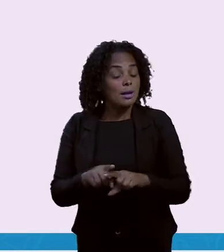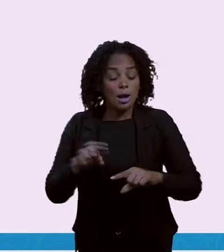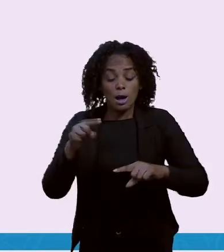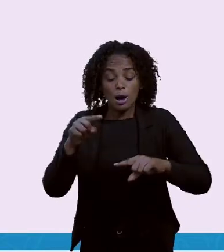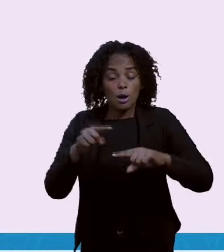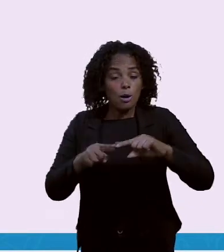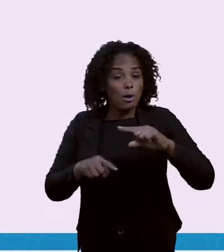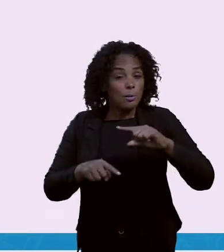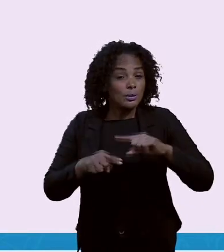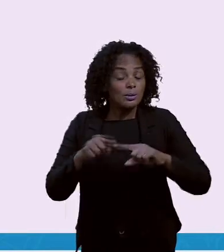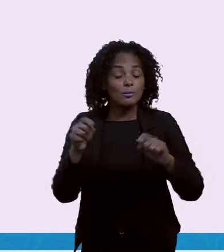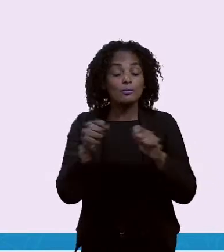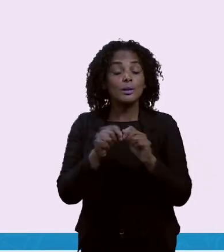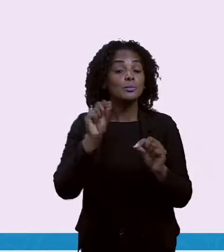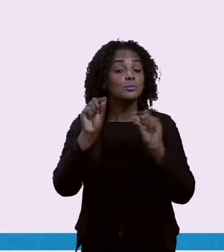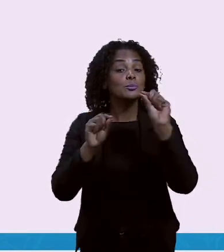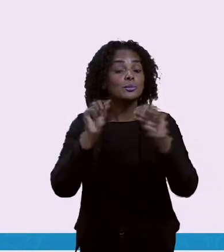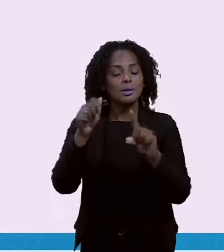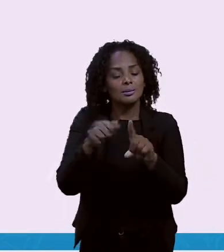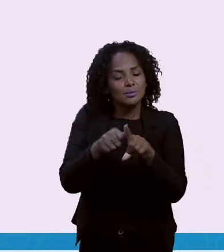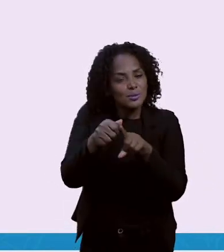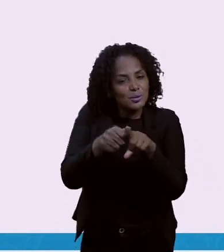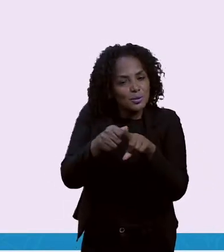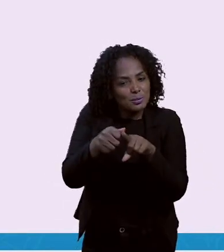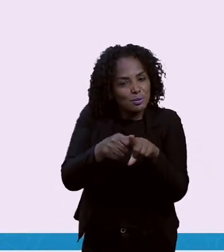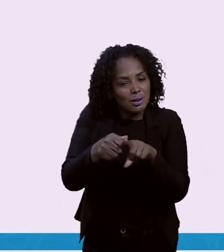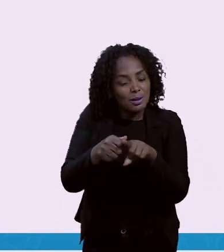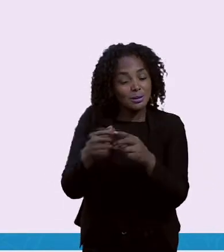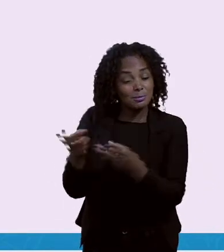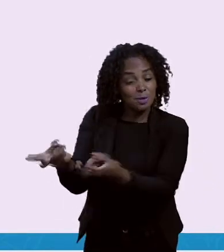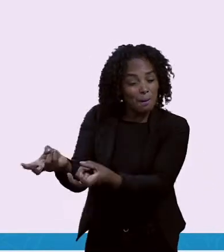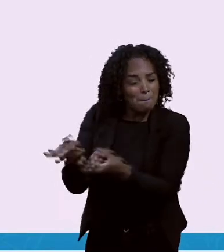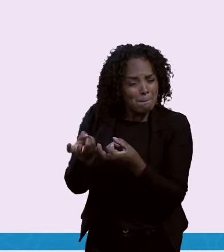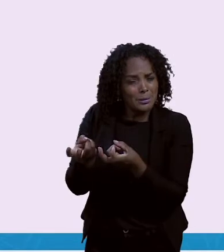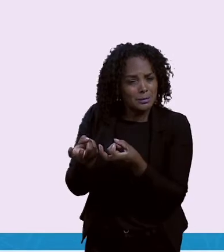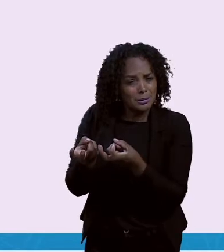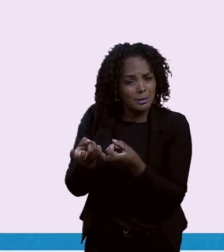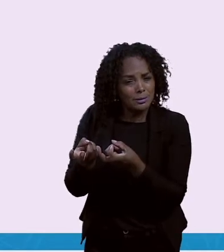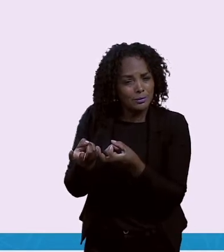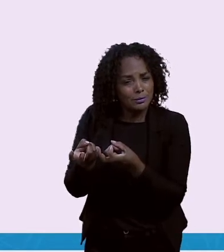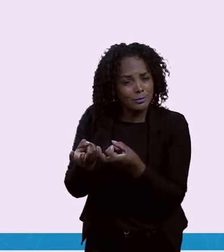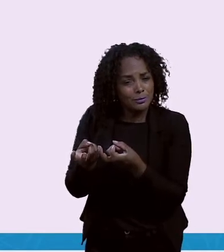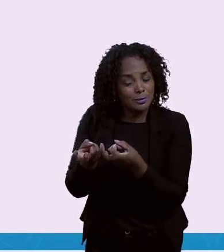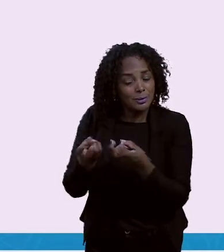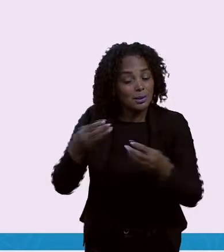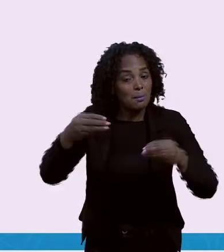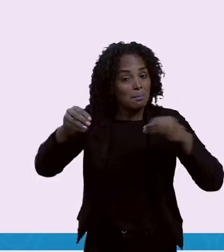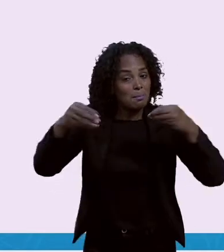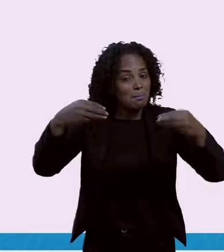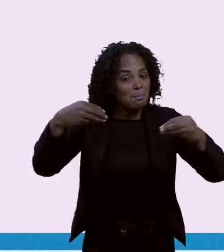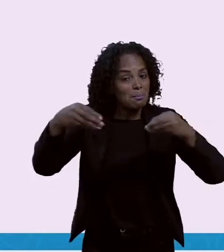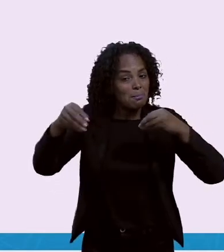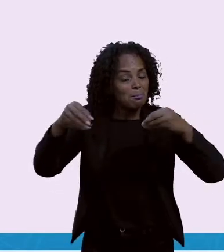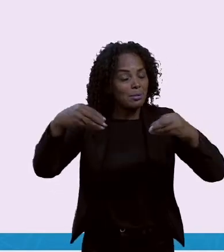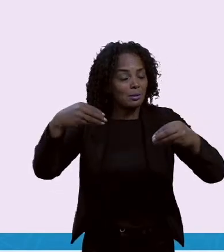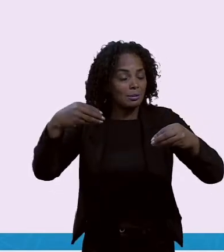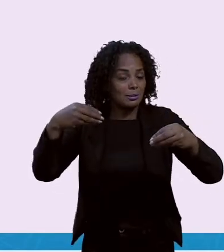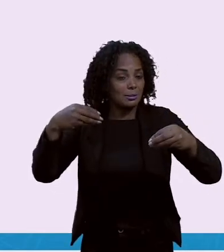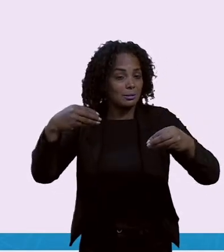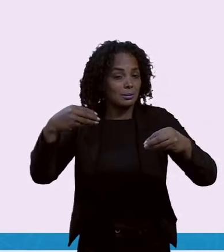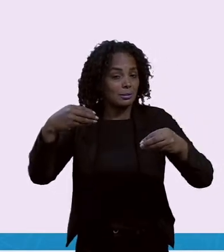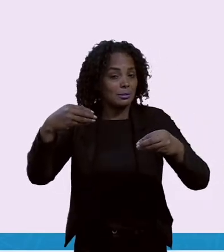Objetos feitos de borracha. Então, observe que o plástico é um material e